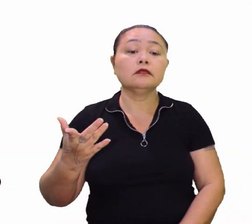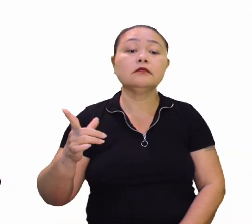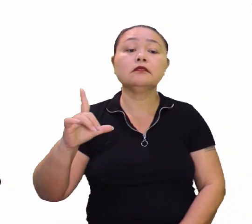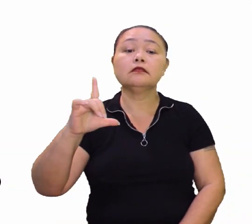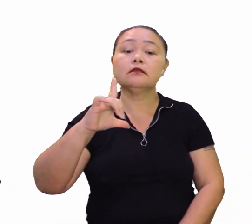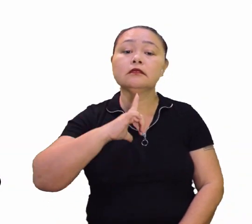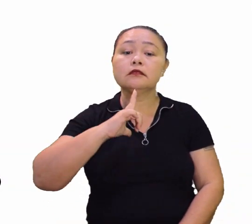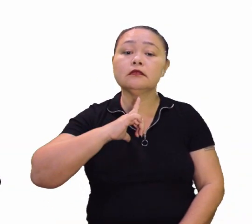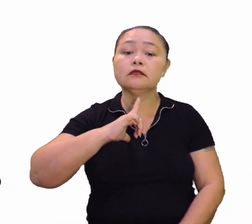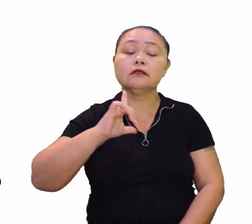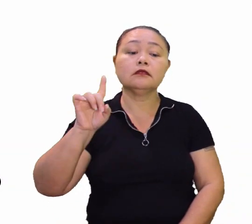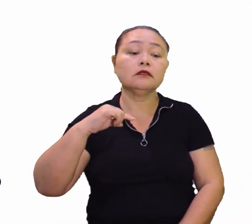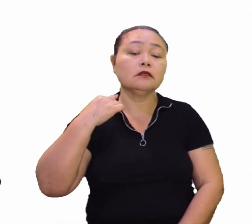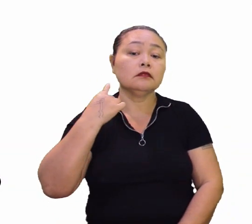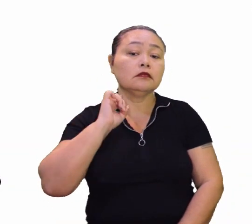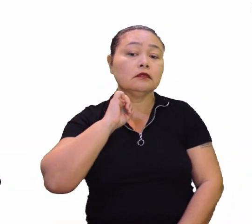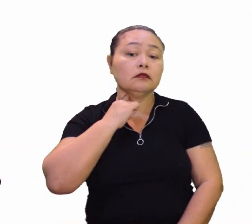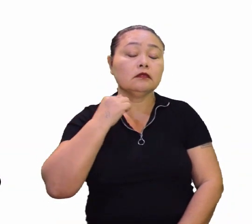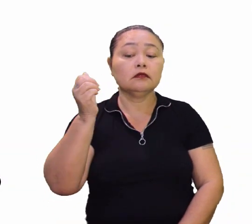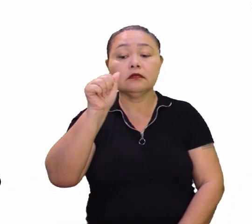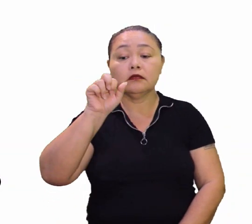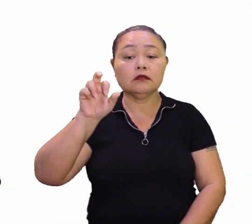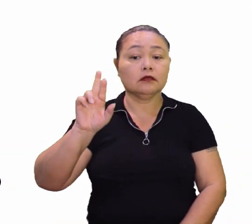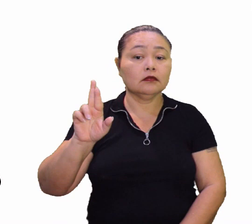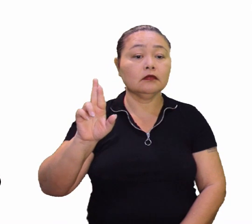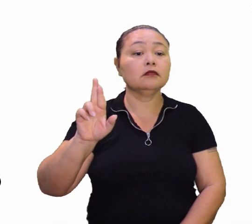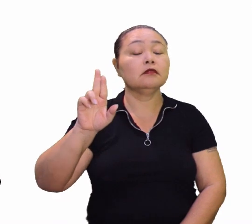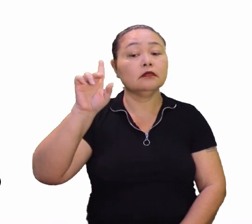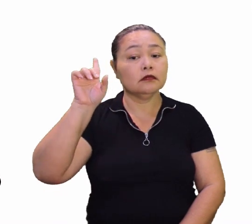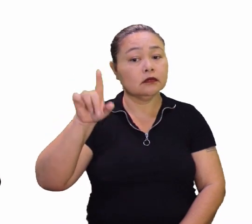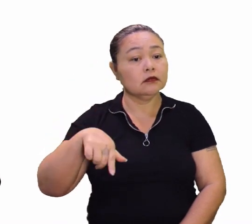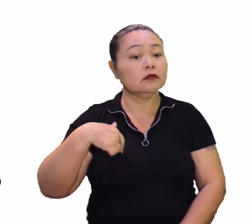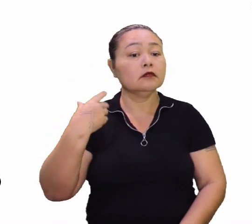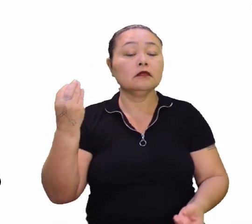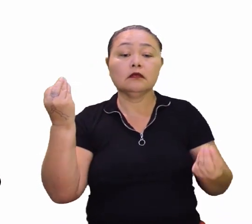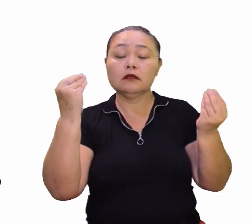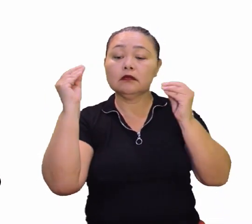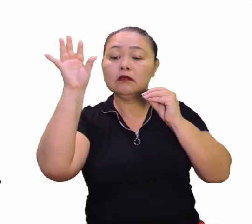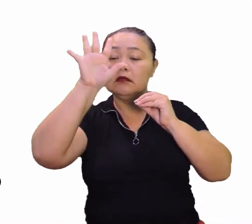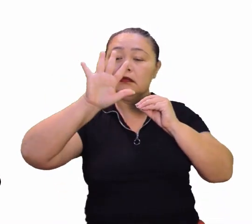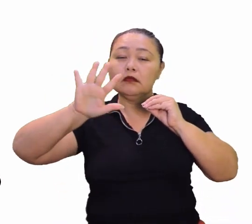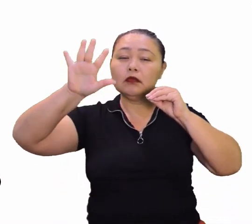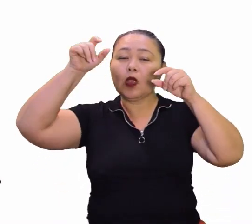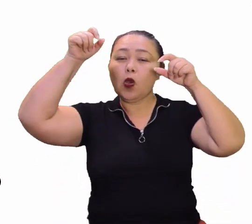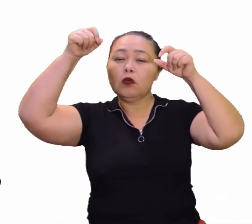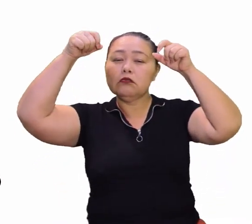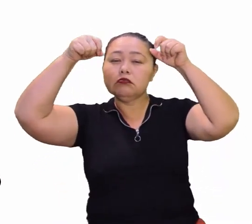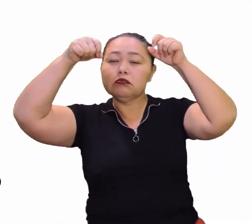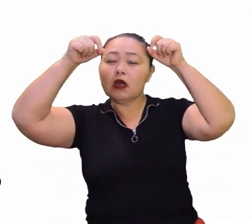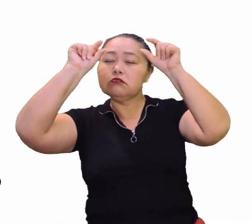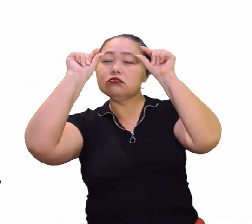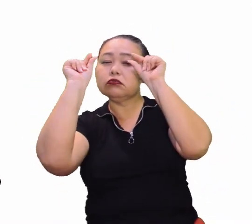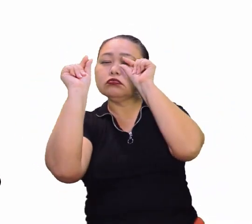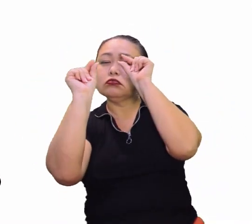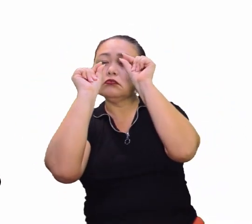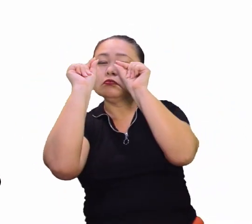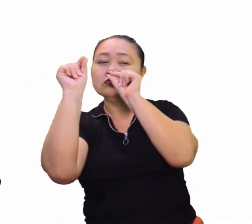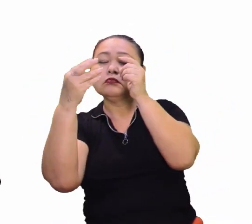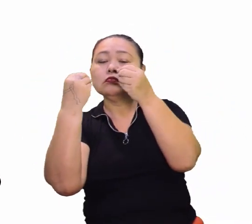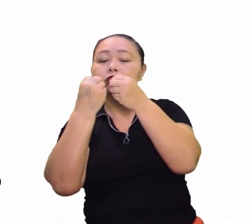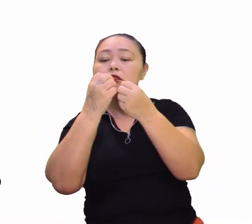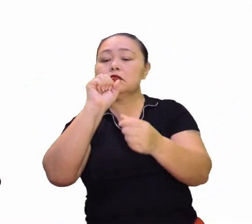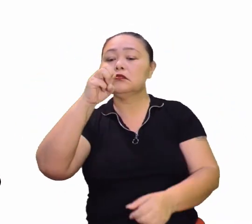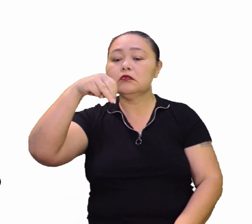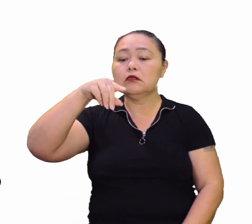A alta concentração de poluentes no ar forma uma camada de partículas